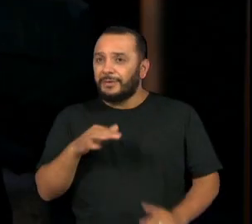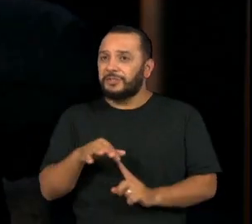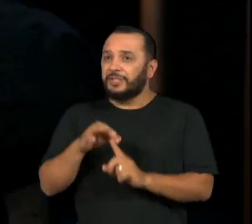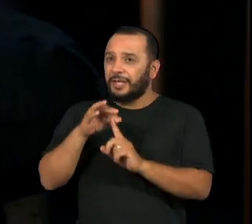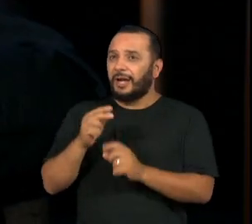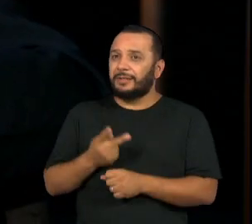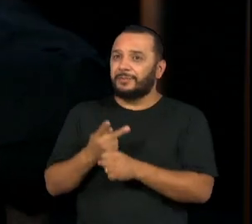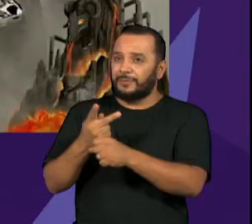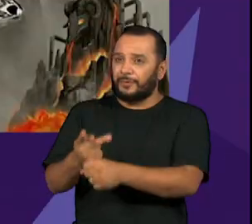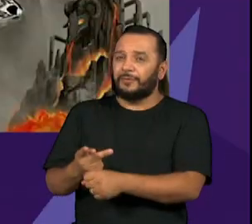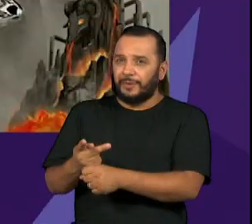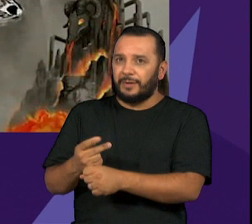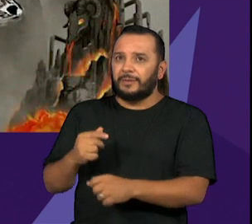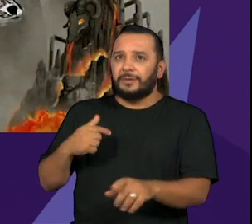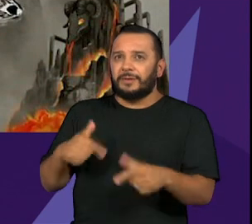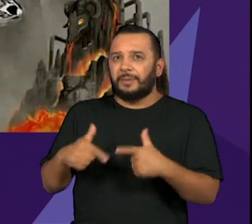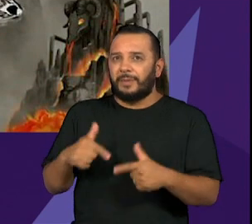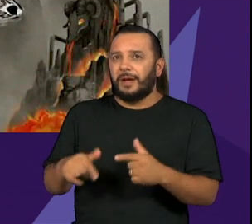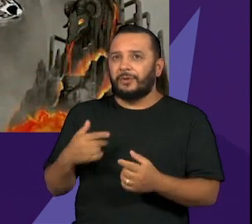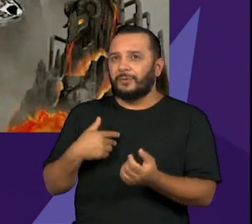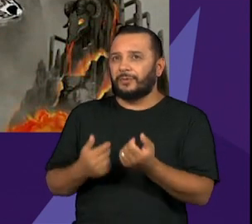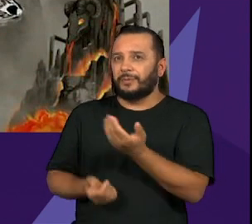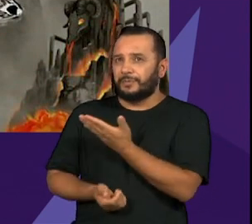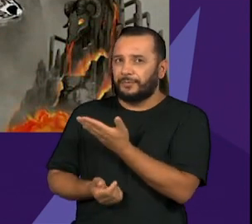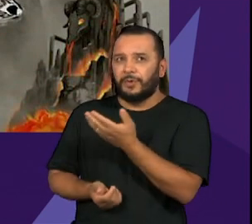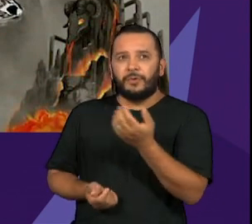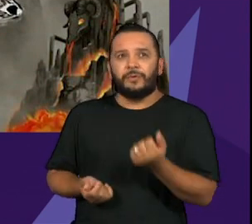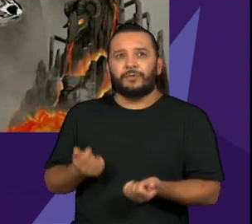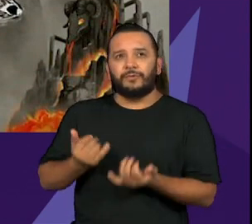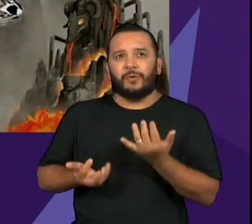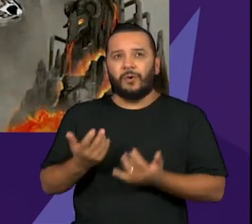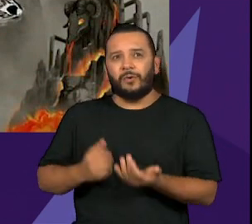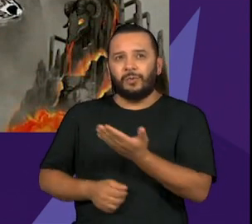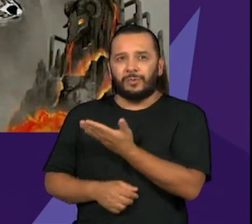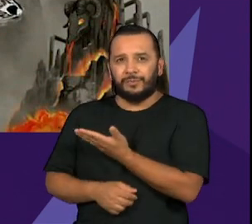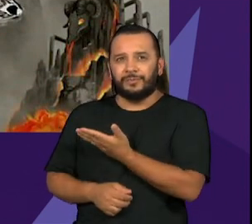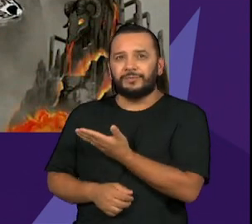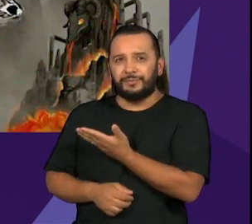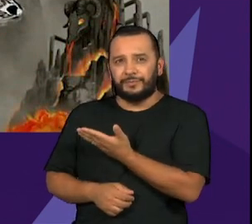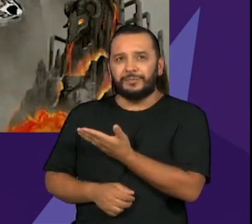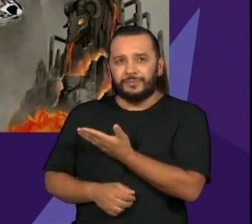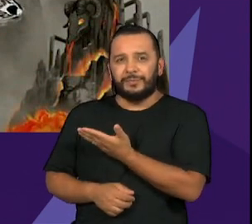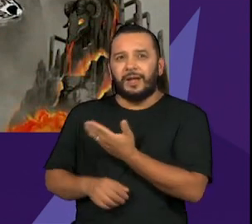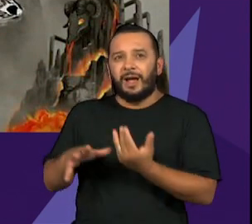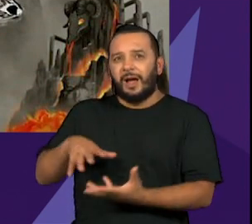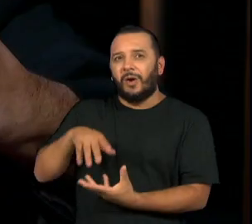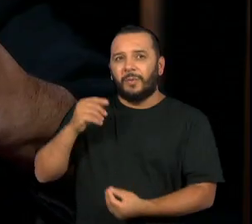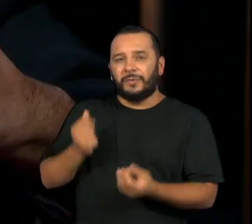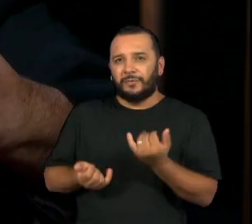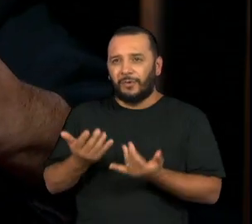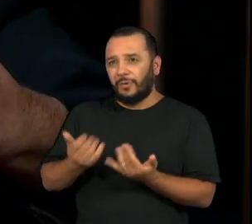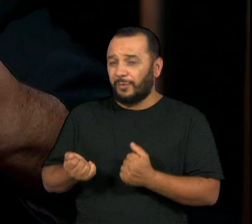com o trabalho do Fogo, e que eu falo que a gente pode... Com essa pandemia, eu fiz